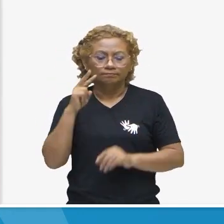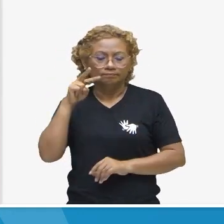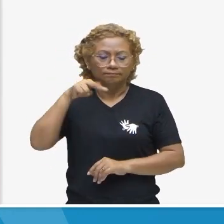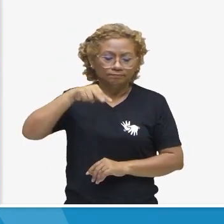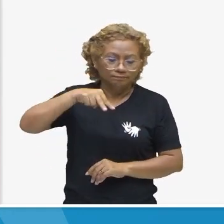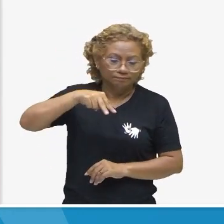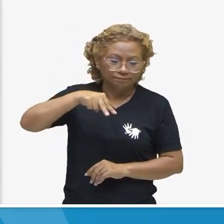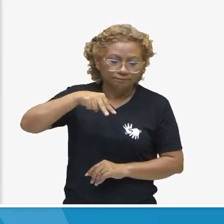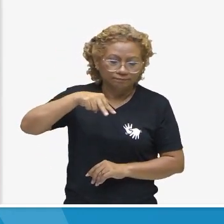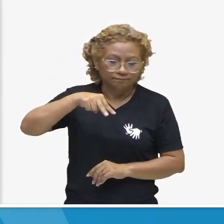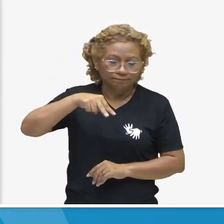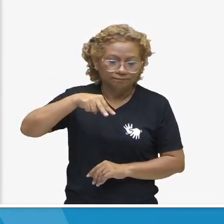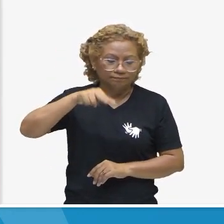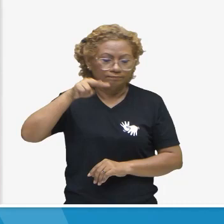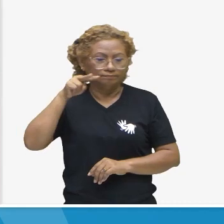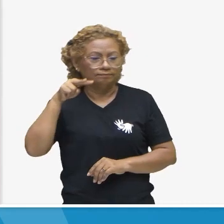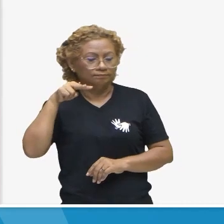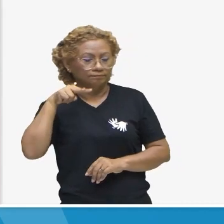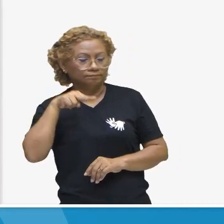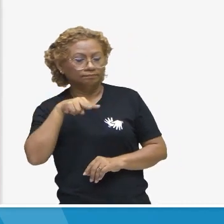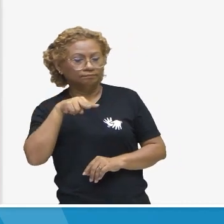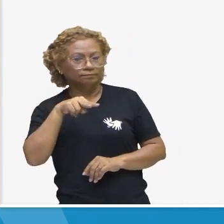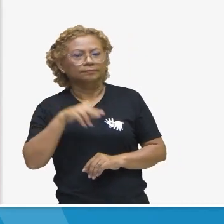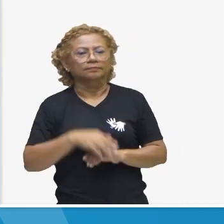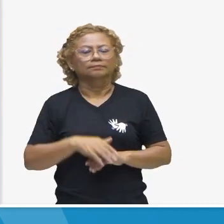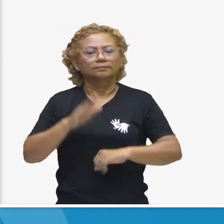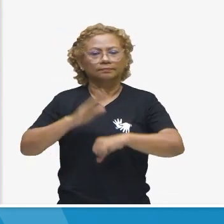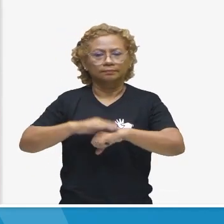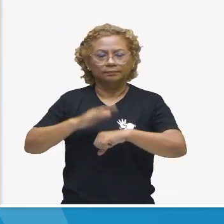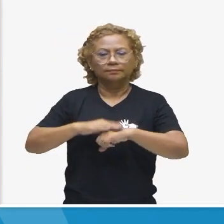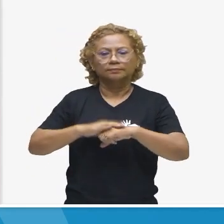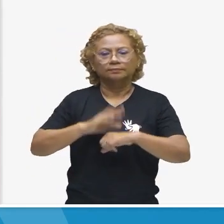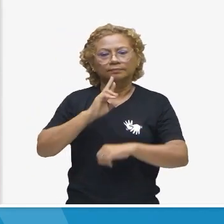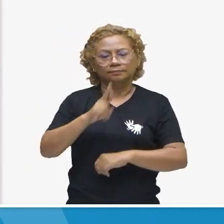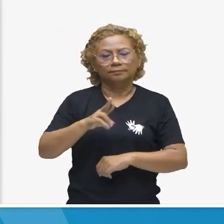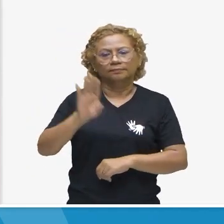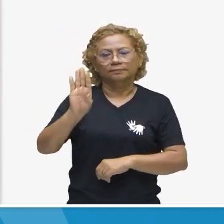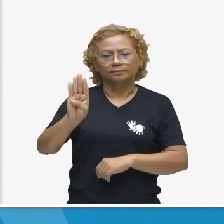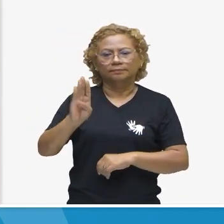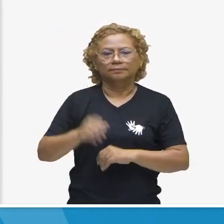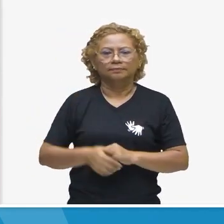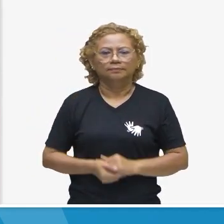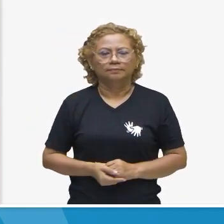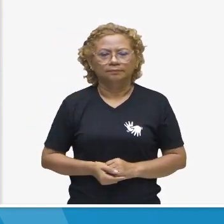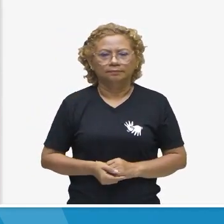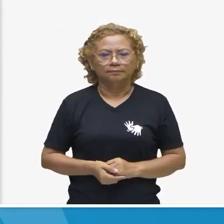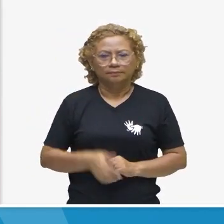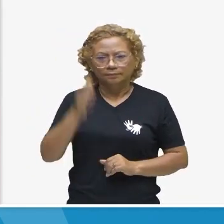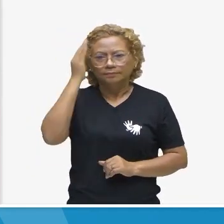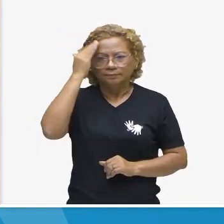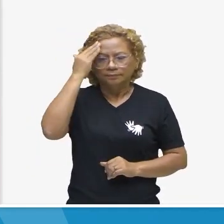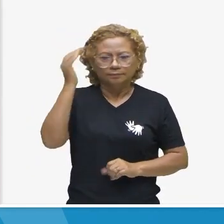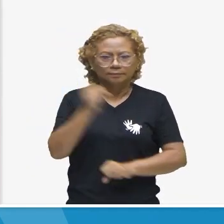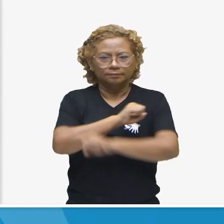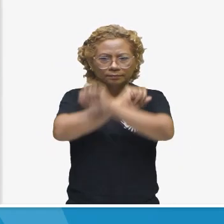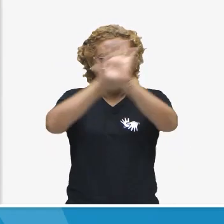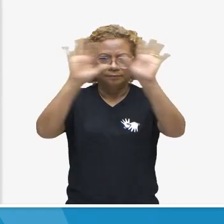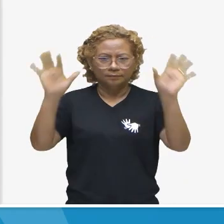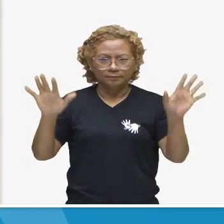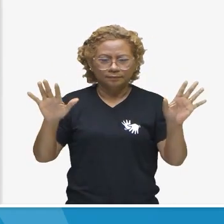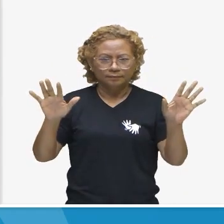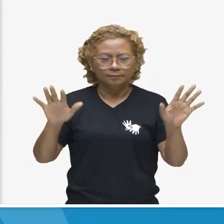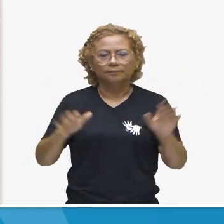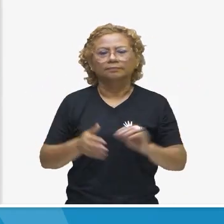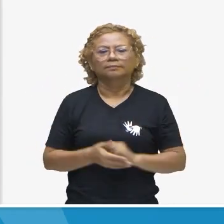Então, a melhor alternativa que representa aí realmente é a letra B. Tudo bem, pessoal? Então, com isso a